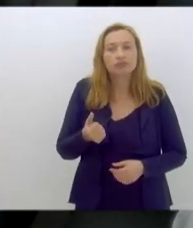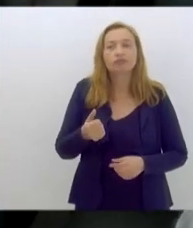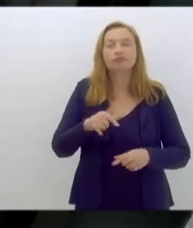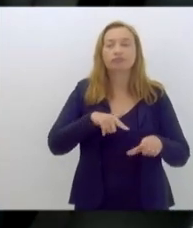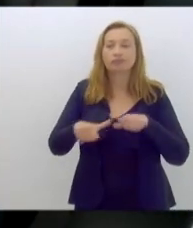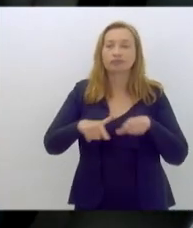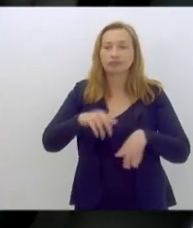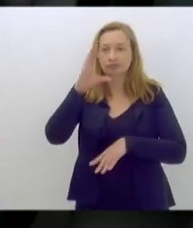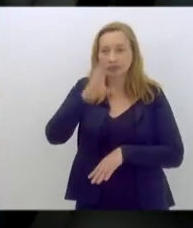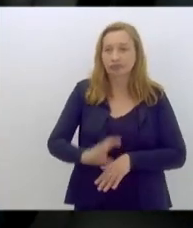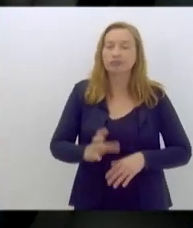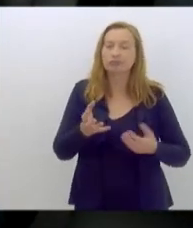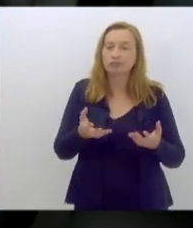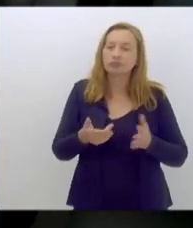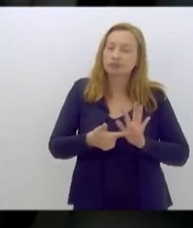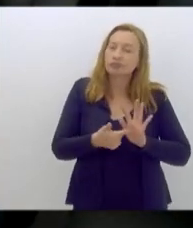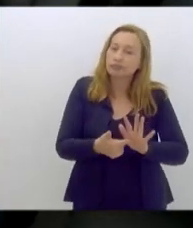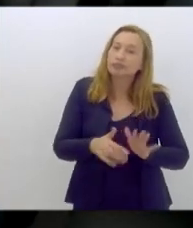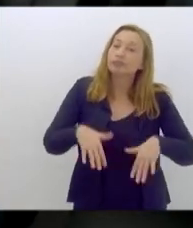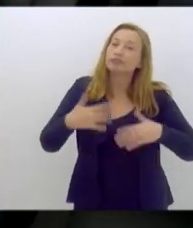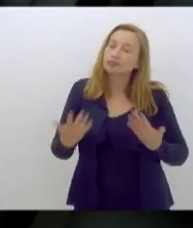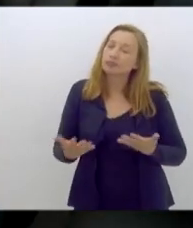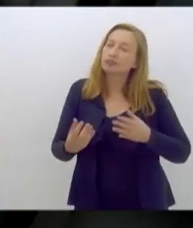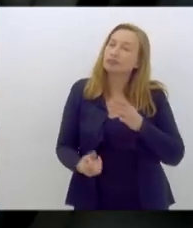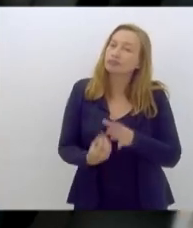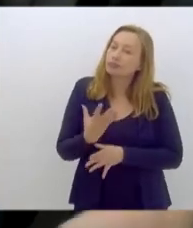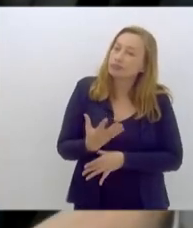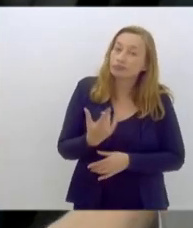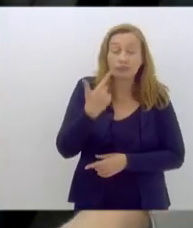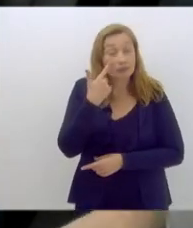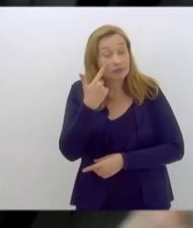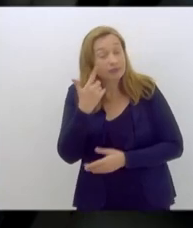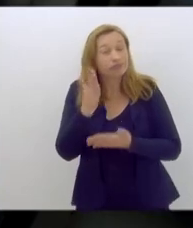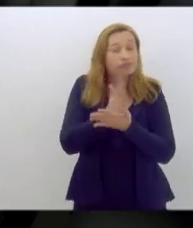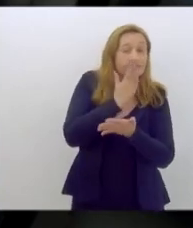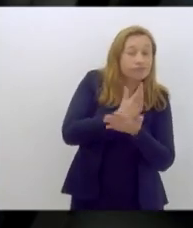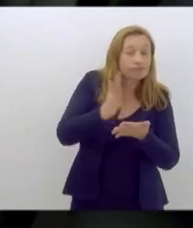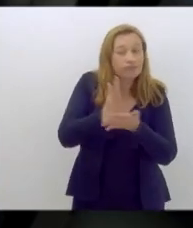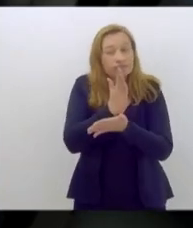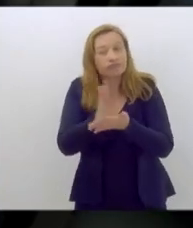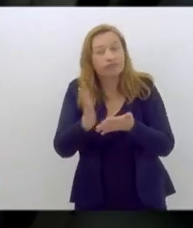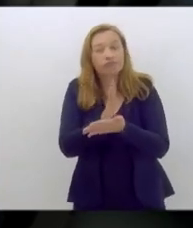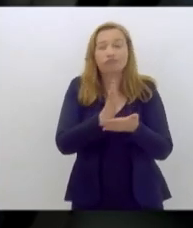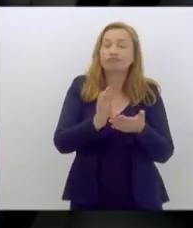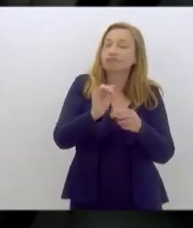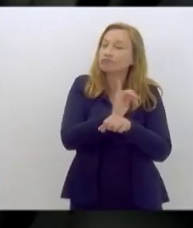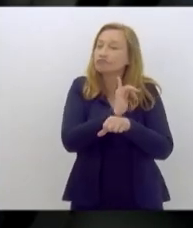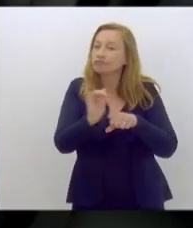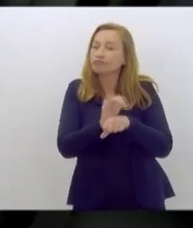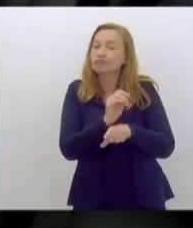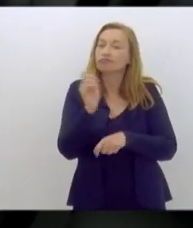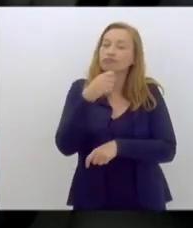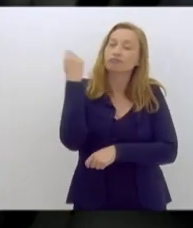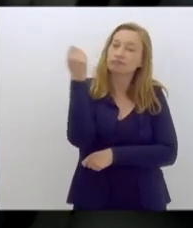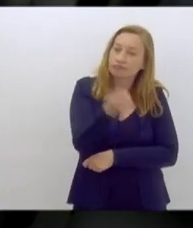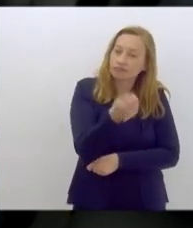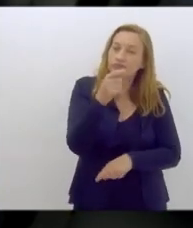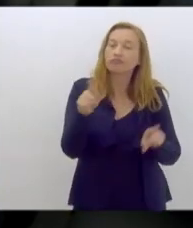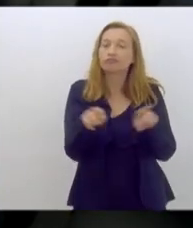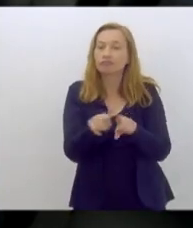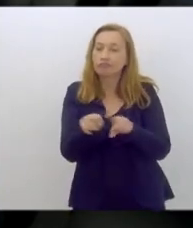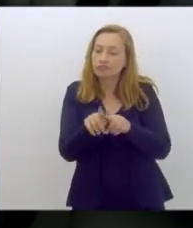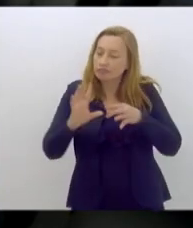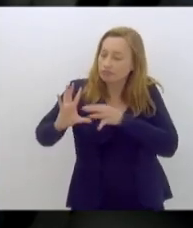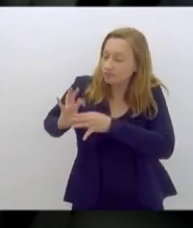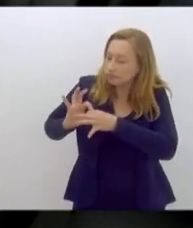cidadania que a gente quer levar então nós estamos produzindo tão vendo algumas alguma identificação Rio Grande do Sul também já faz alguma coisa nessa